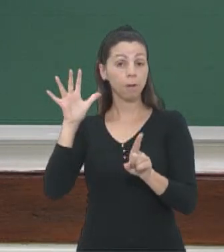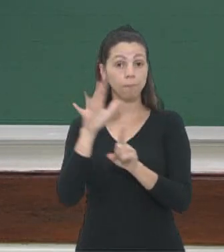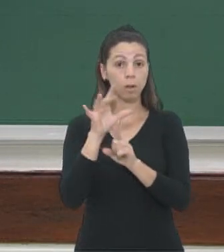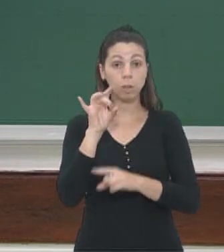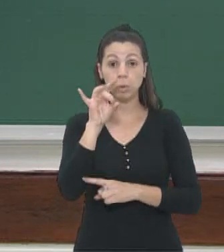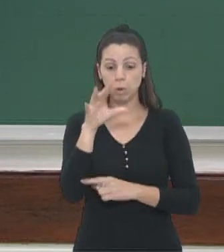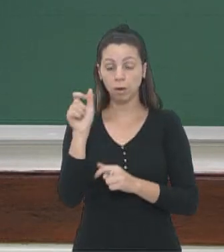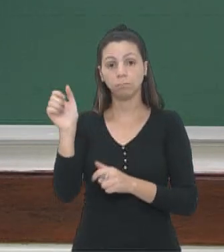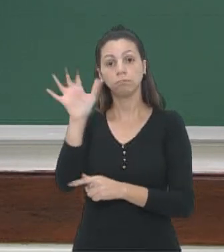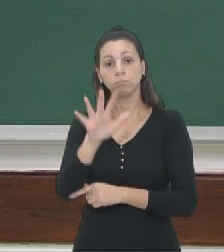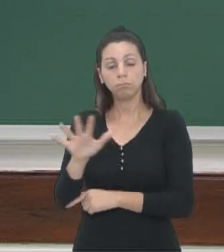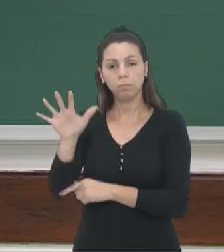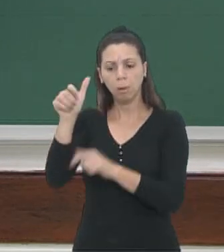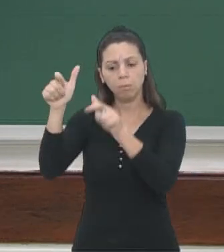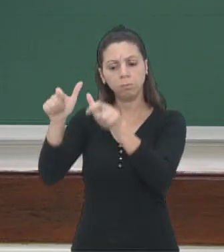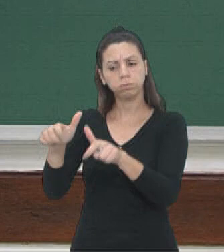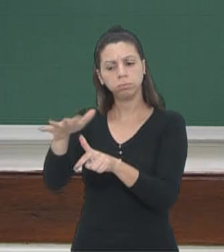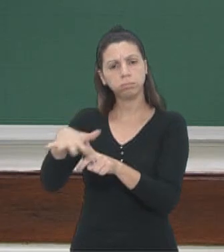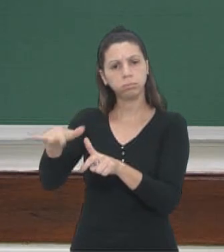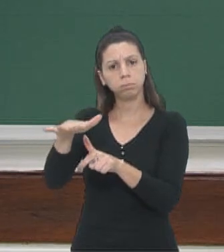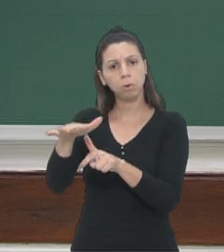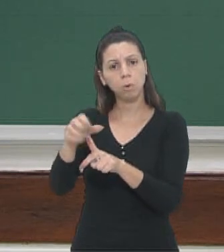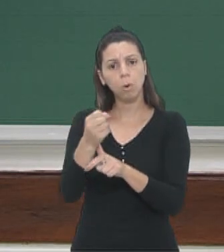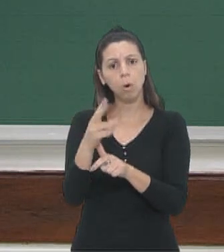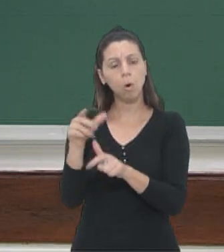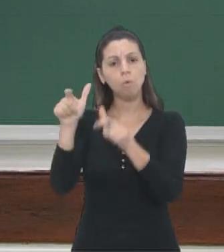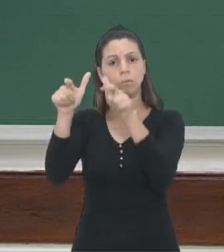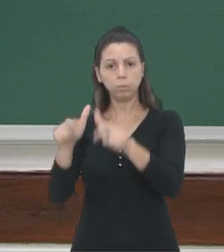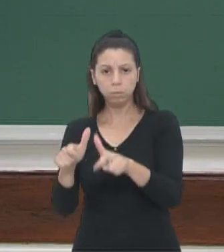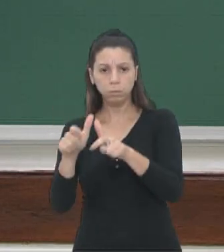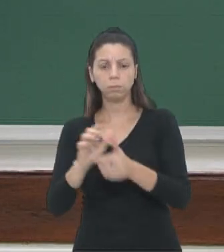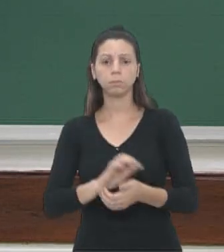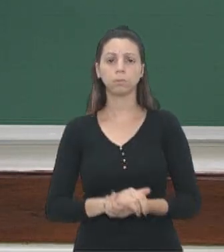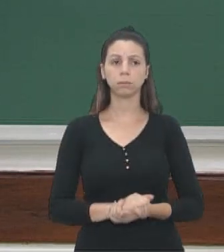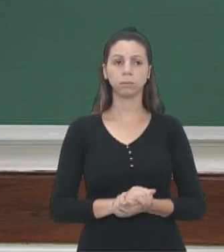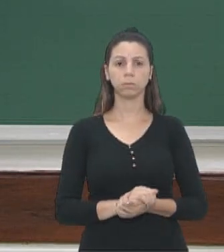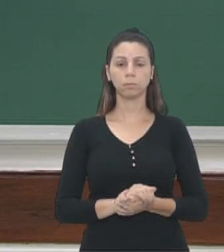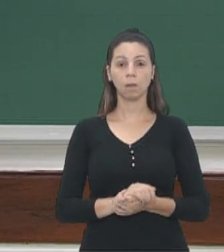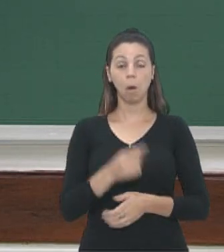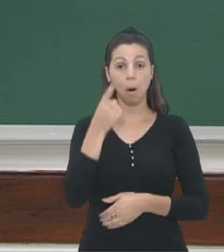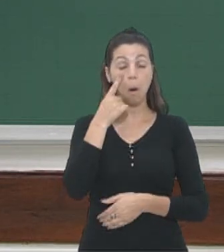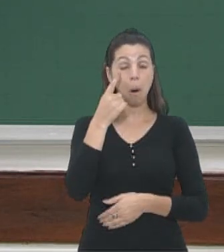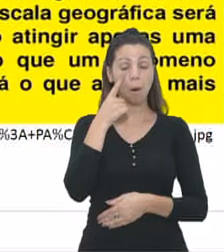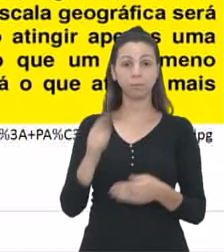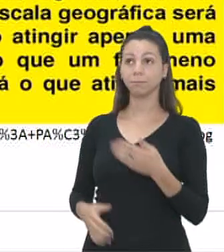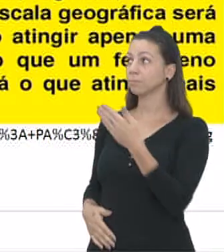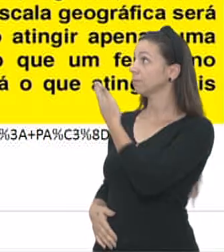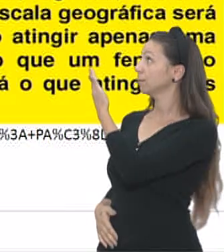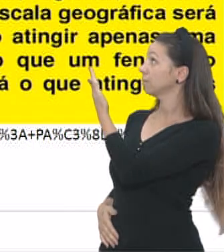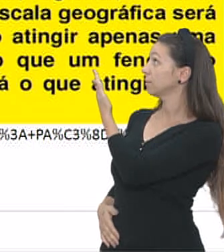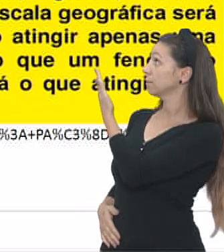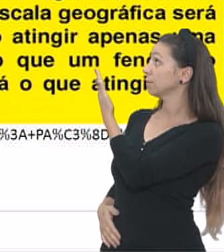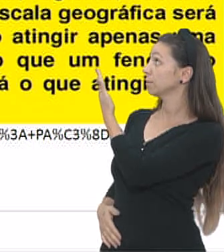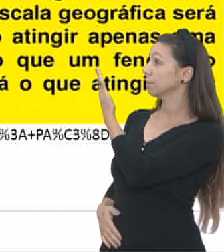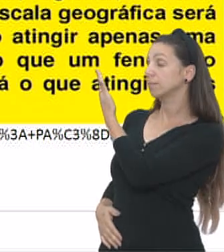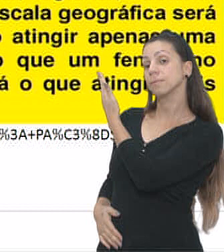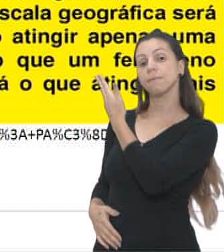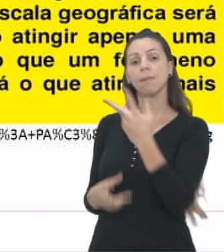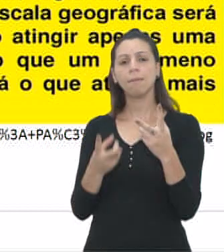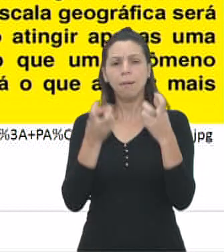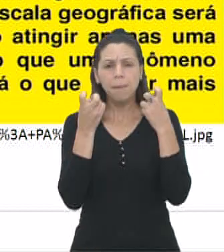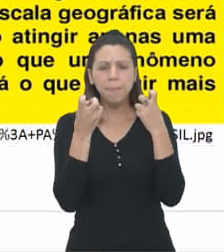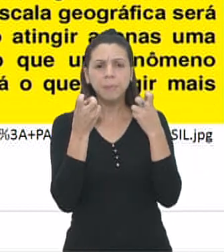cenário regional ou um cenário local. Aqui, olhando com bastante atenção na tela, a gente